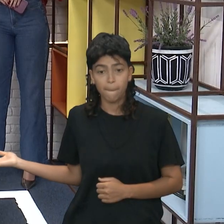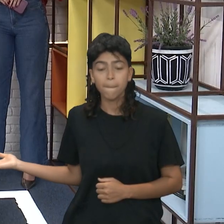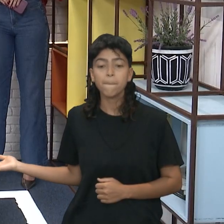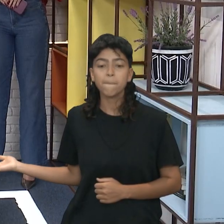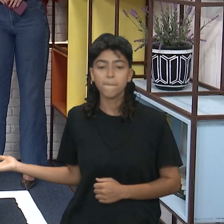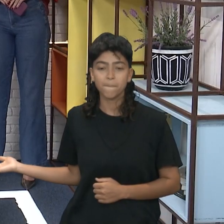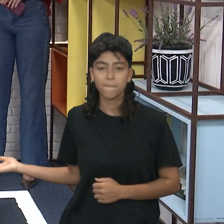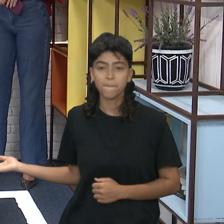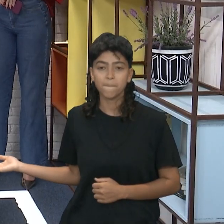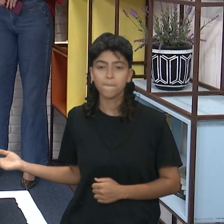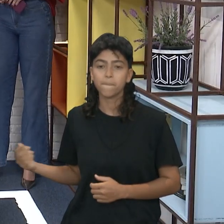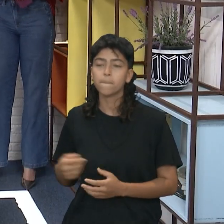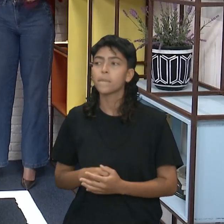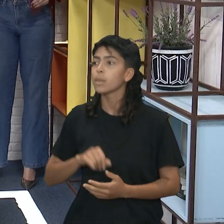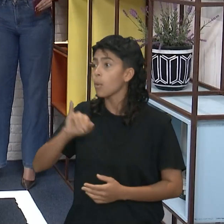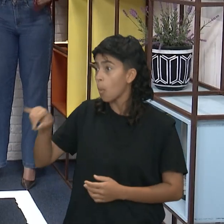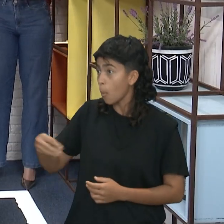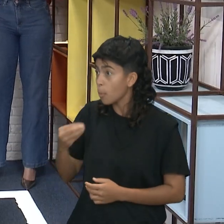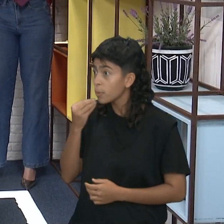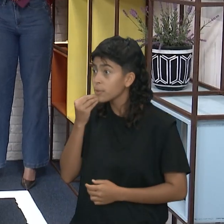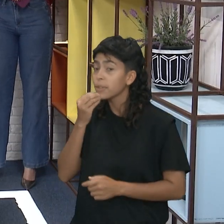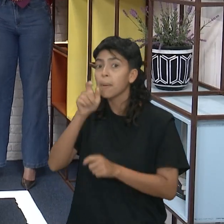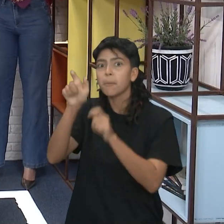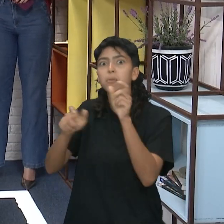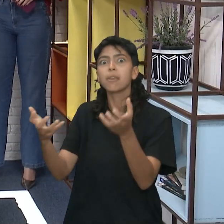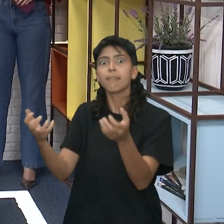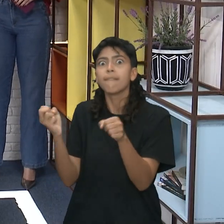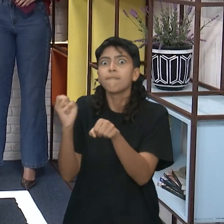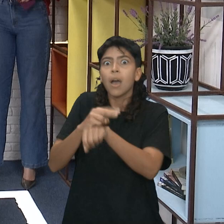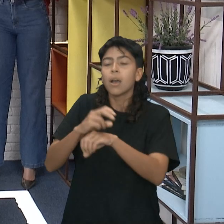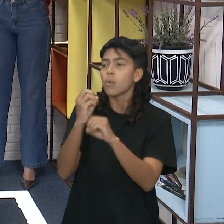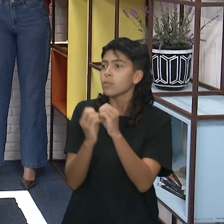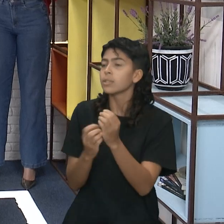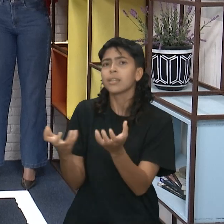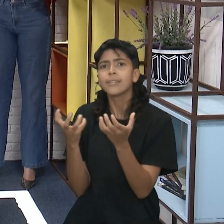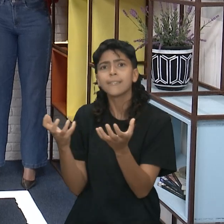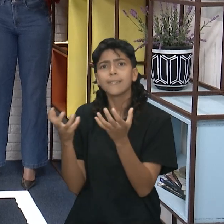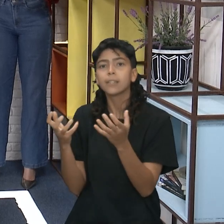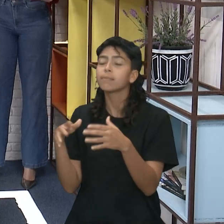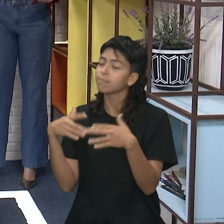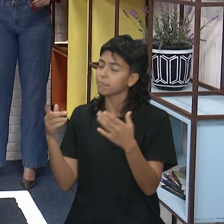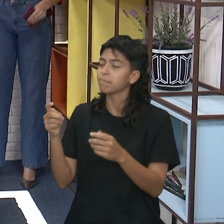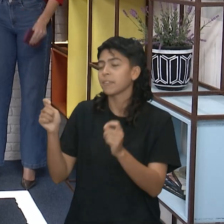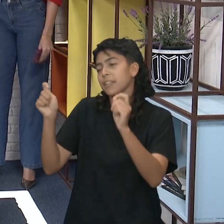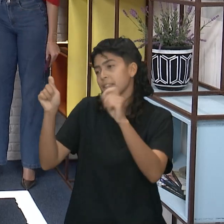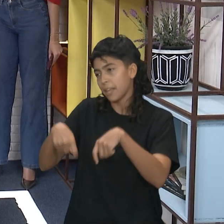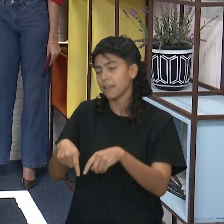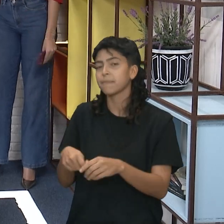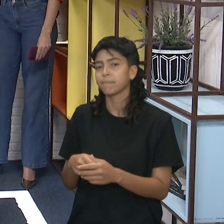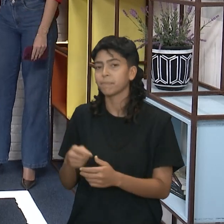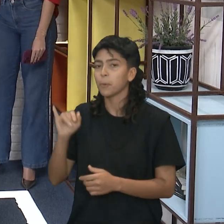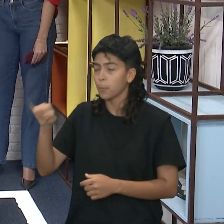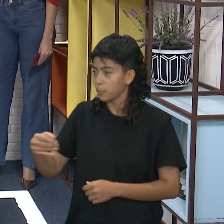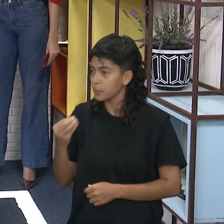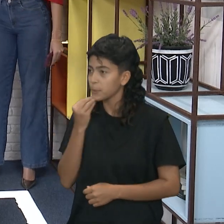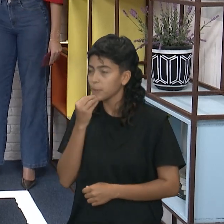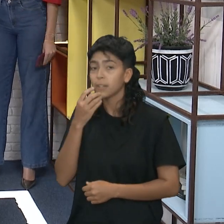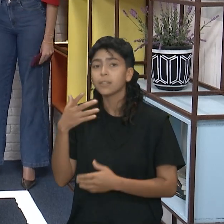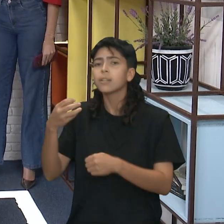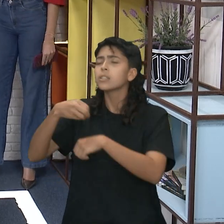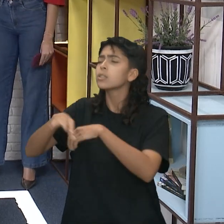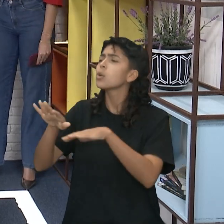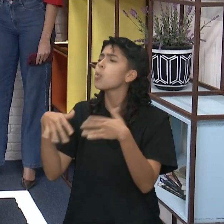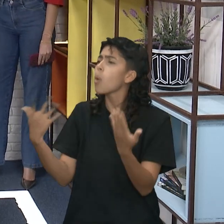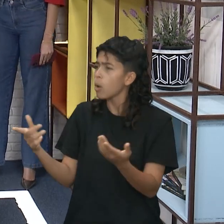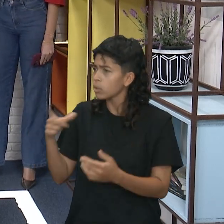institutoverbena.ufg.br. Mais uma oportunidade para quem quer entrar na UFG, conseguir essa tão sonhada vaga. E o que mais, Matheus, você trouxe para a gente hoje?